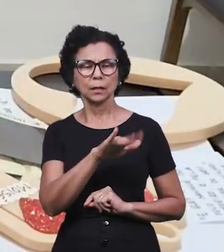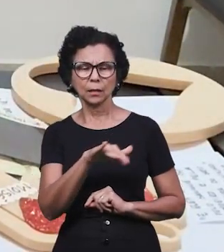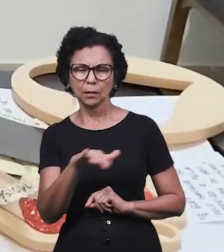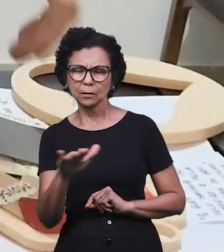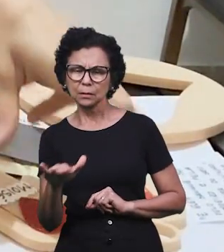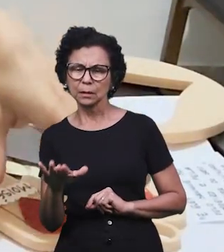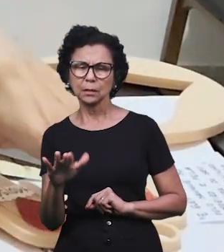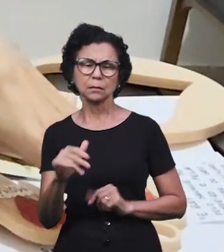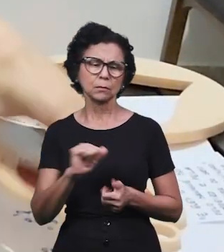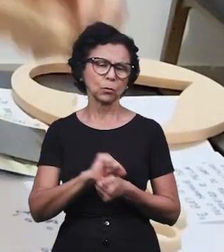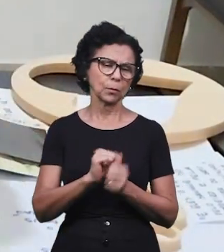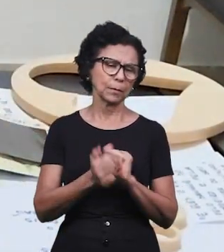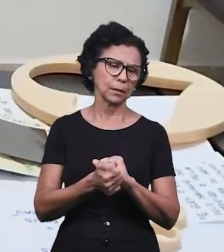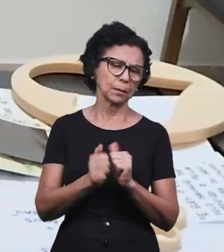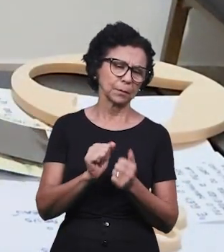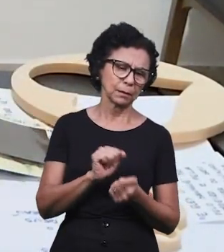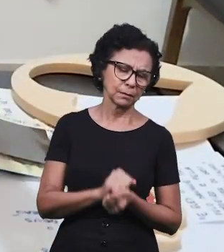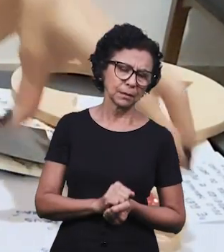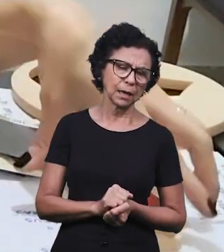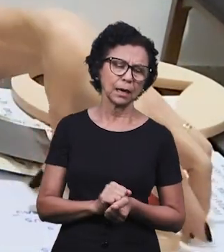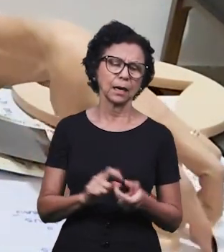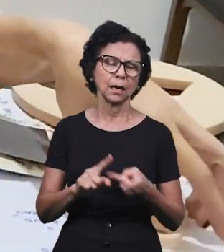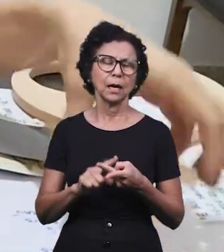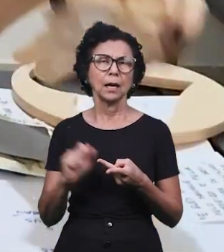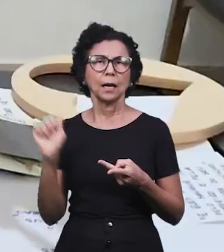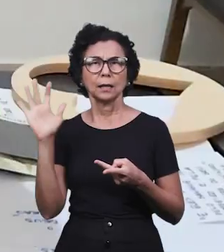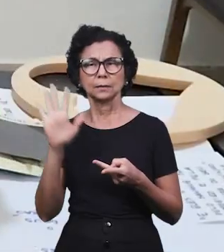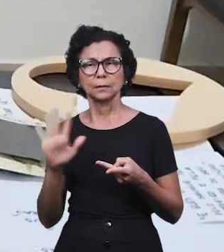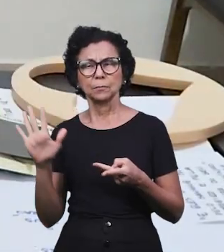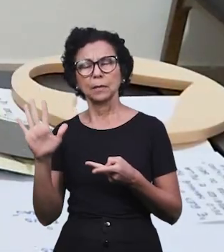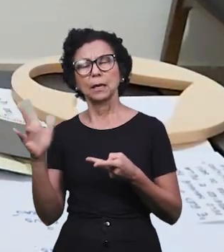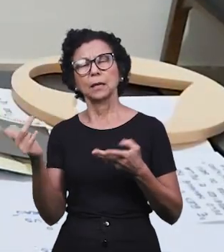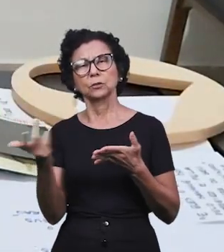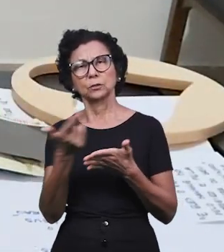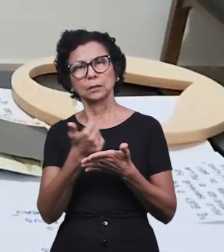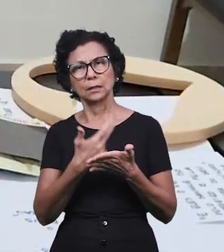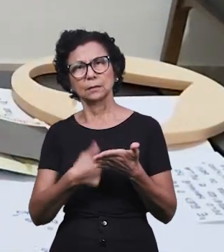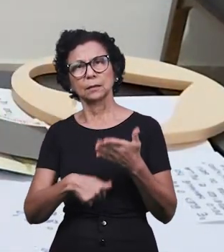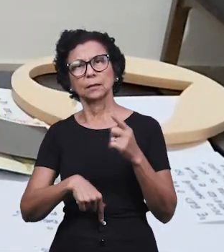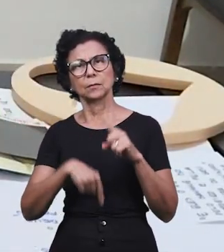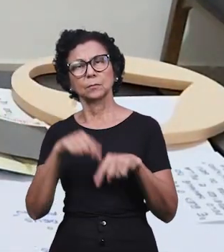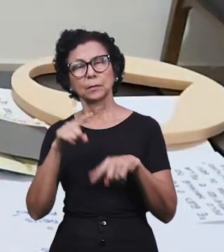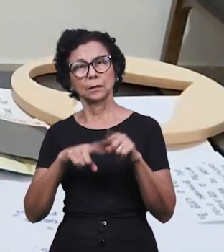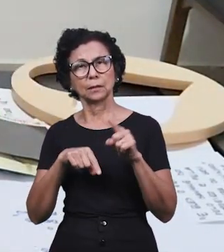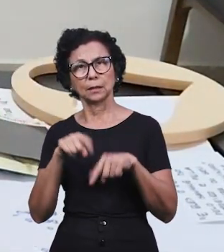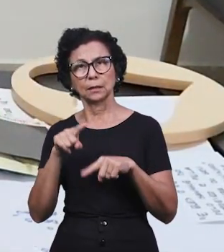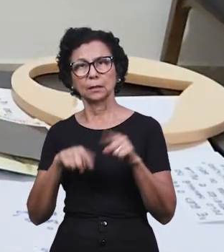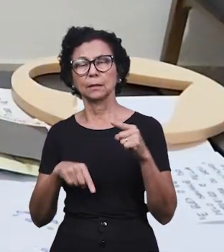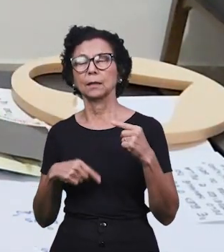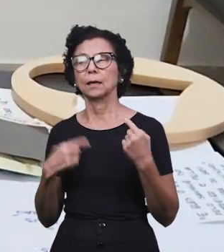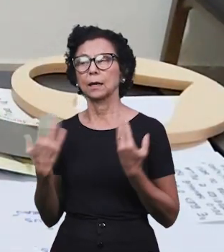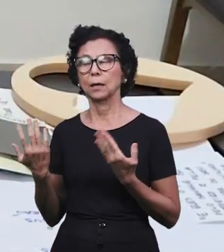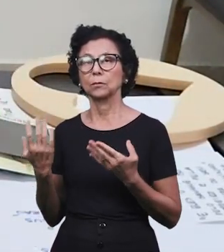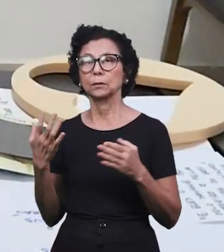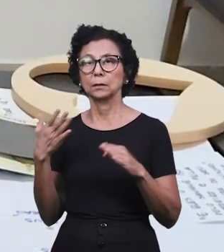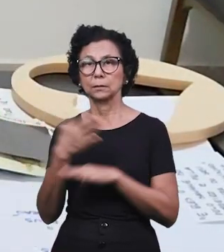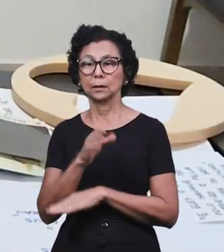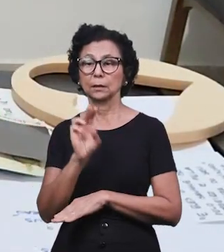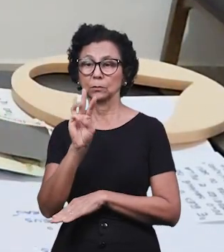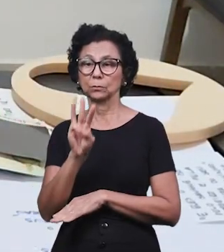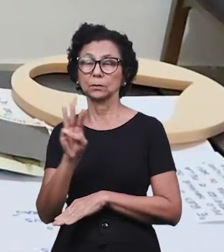adaptação, trazer os pictogramas, os slides adaptados que nós temos, né, lá no